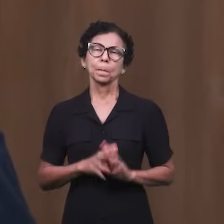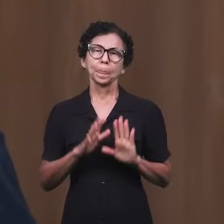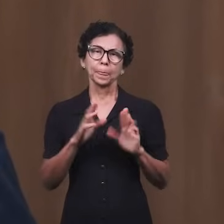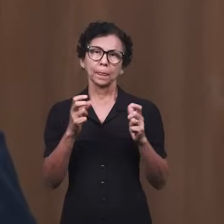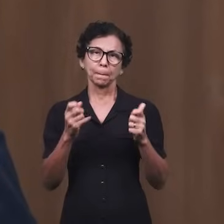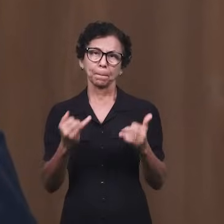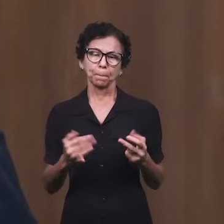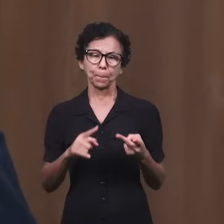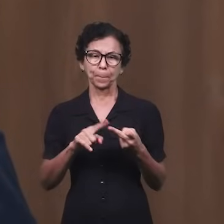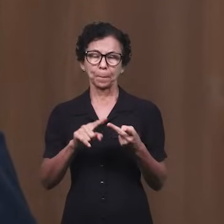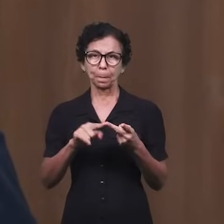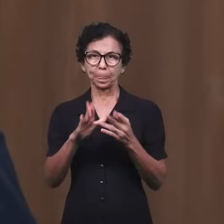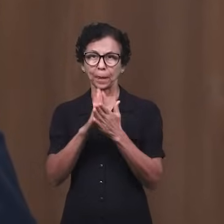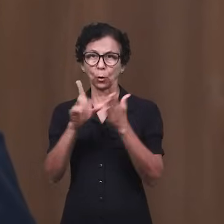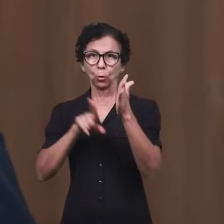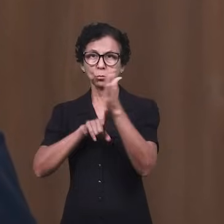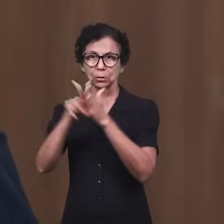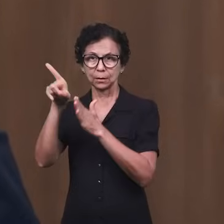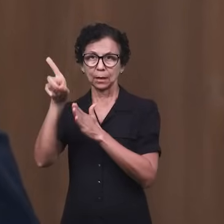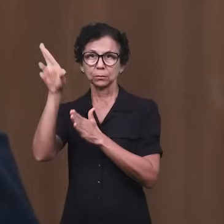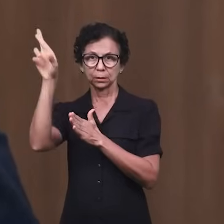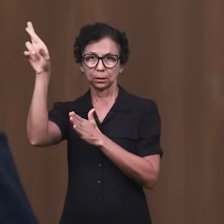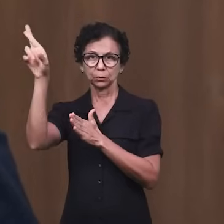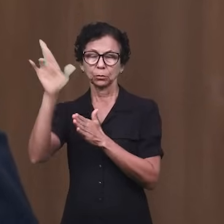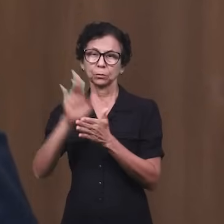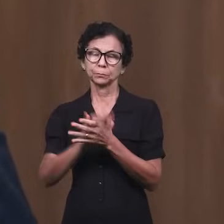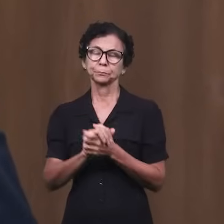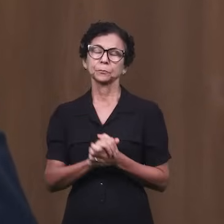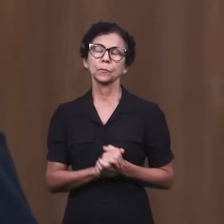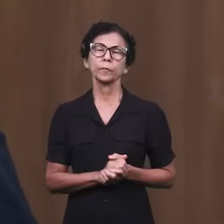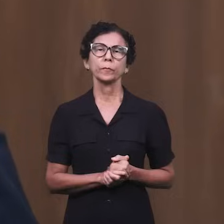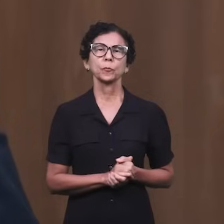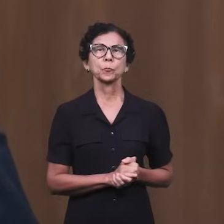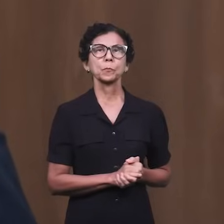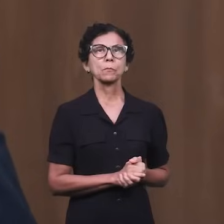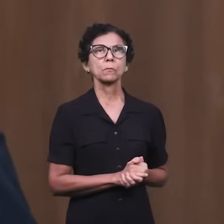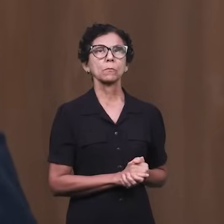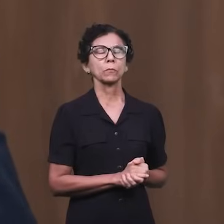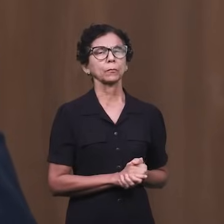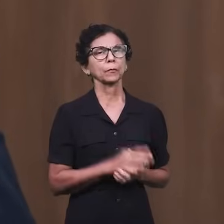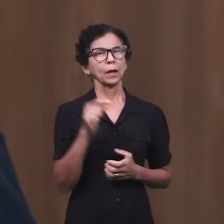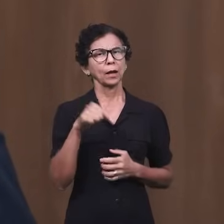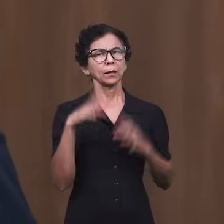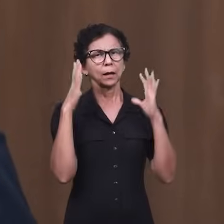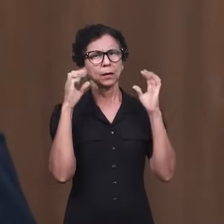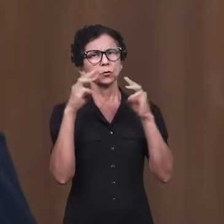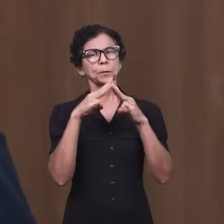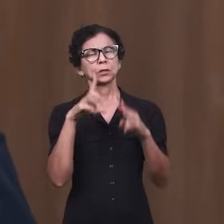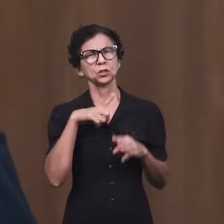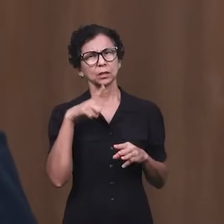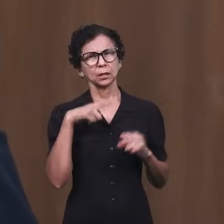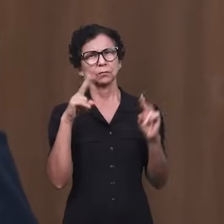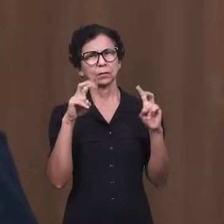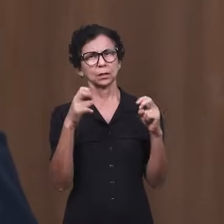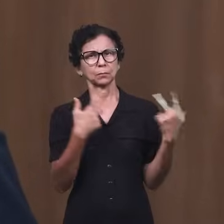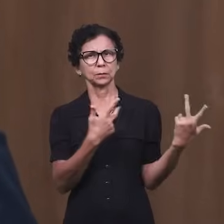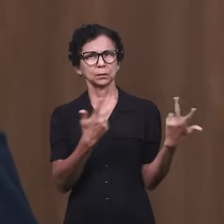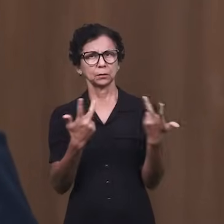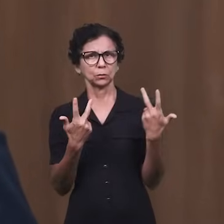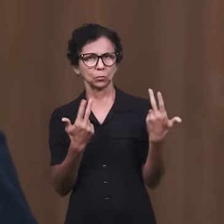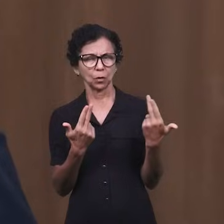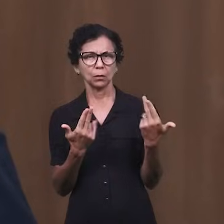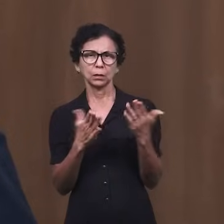a palavra Imagino que já tenha sido tema de programas aqui da Rádio mas a